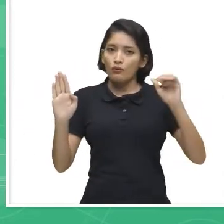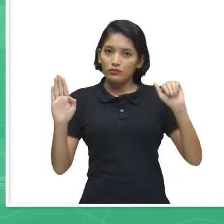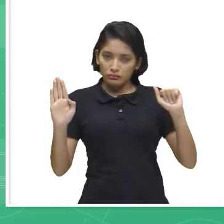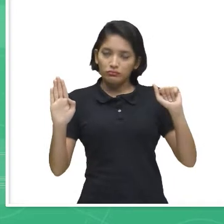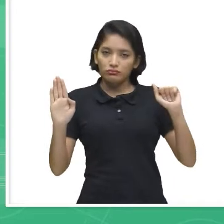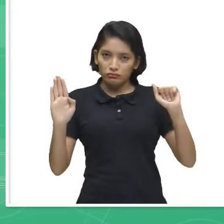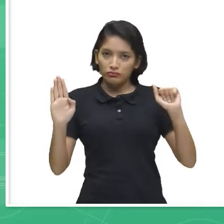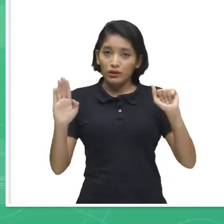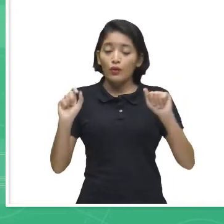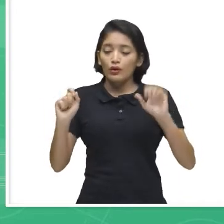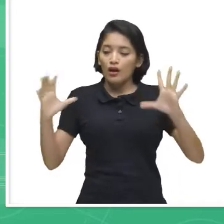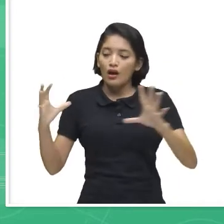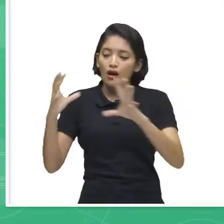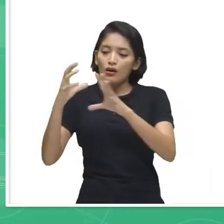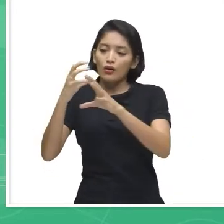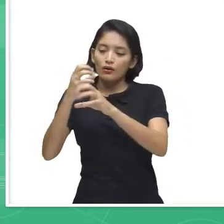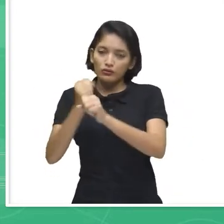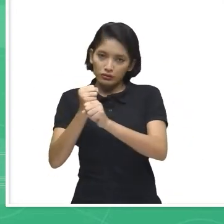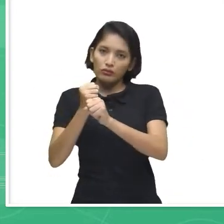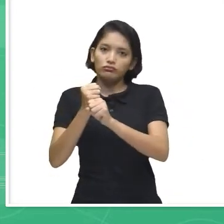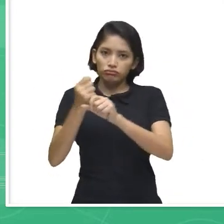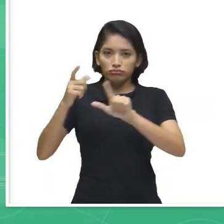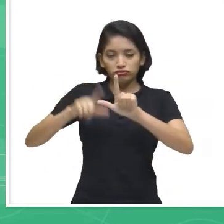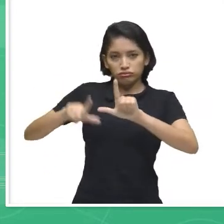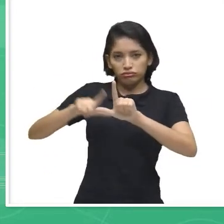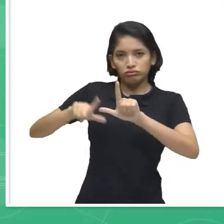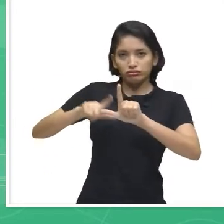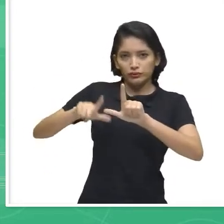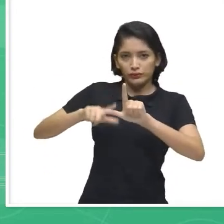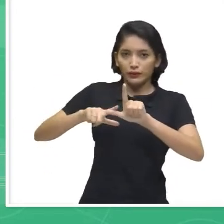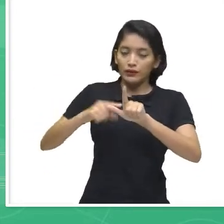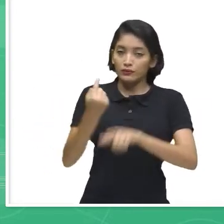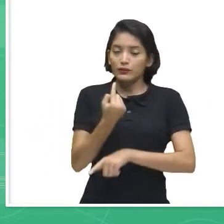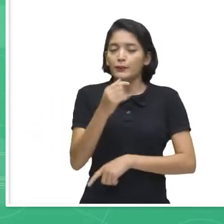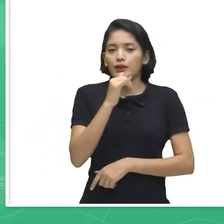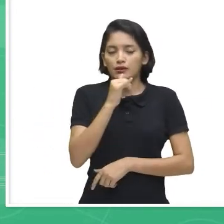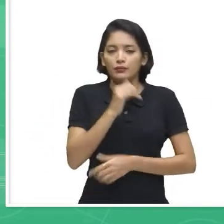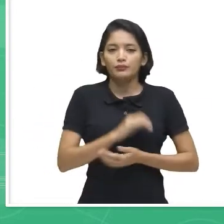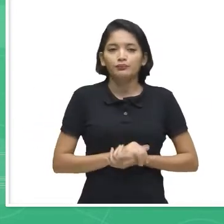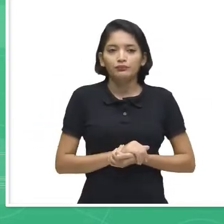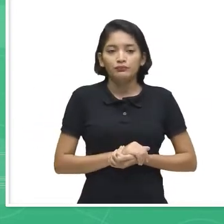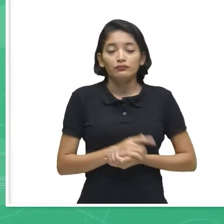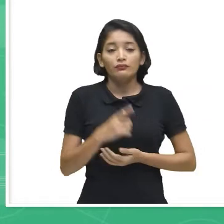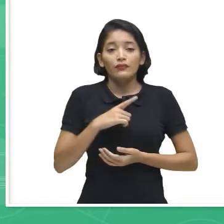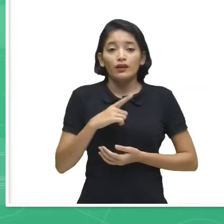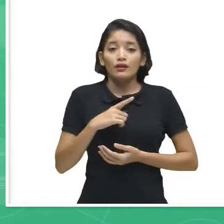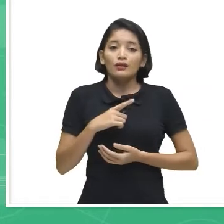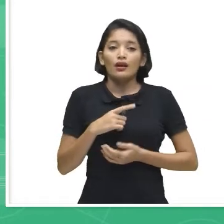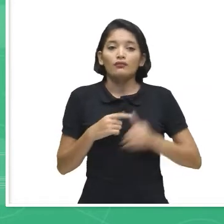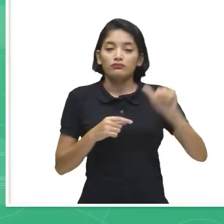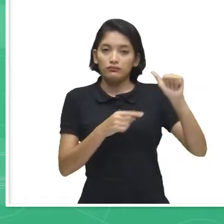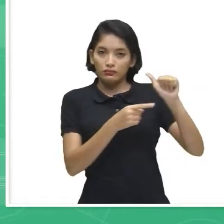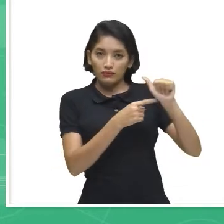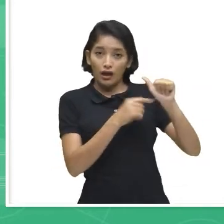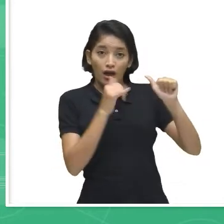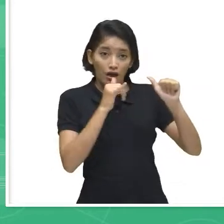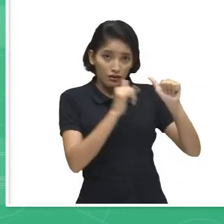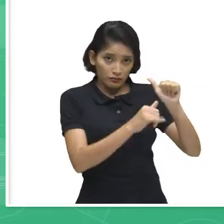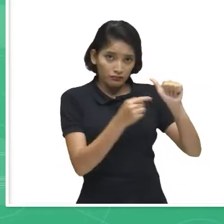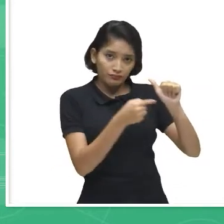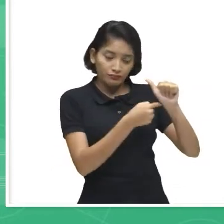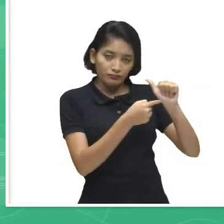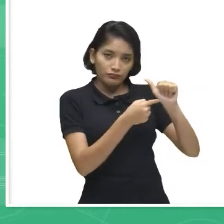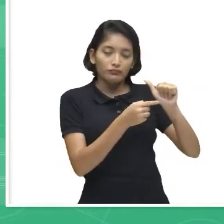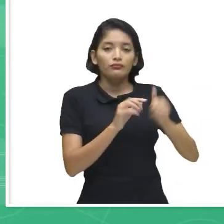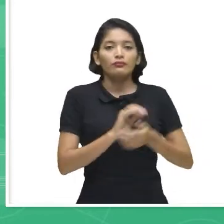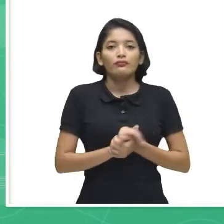vai ser a soma algébrica dos potenciais individuais. Vamos supor, eu tenho uma carga A, uma carga geradora A, tenho